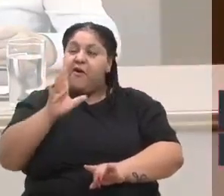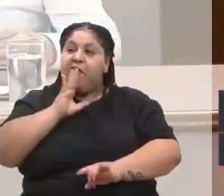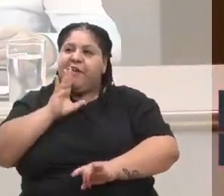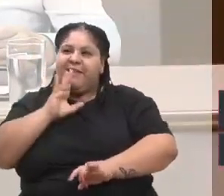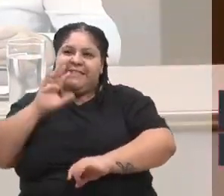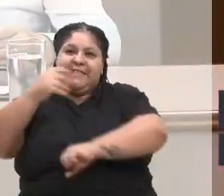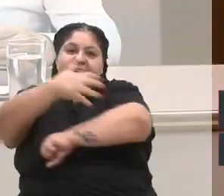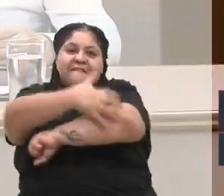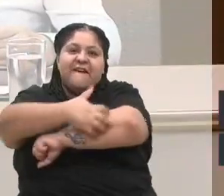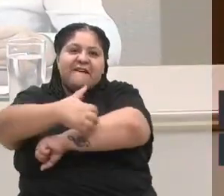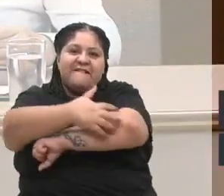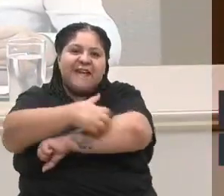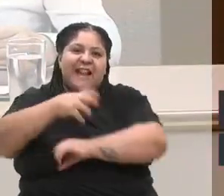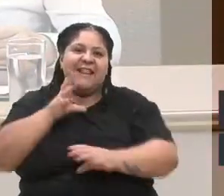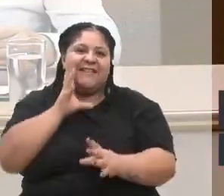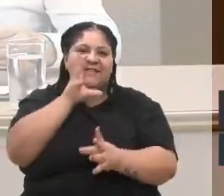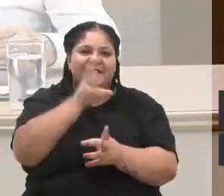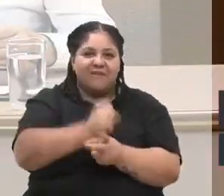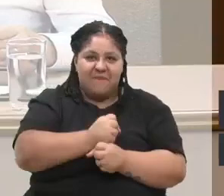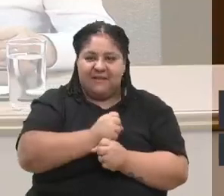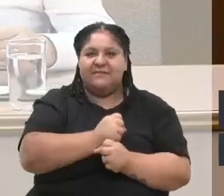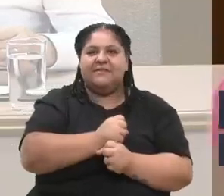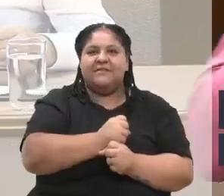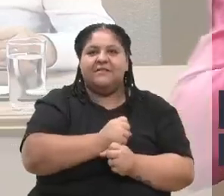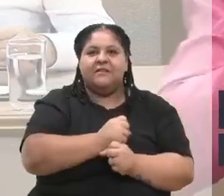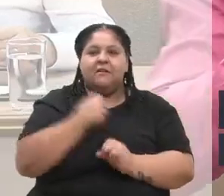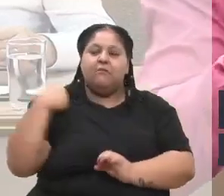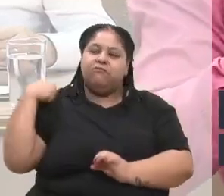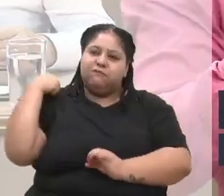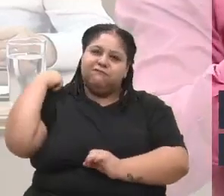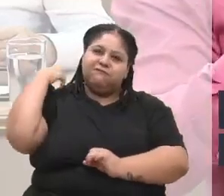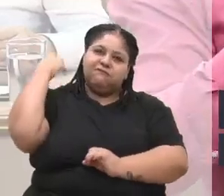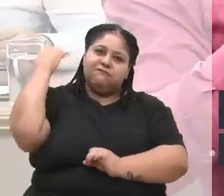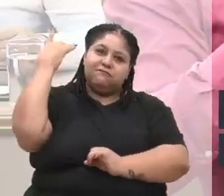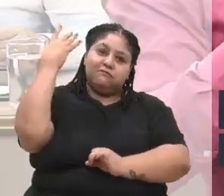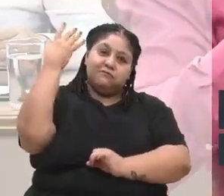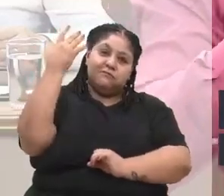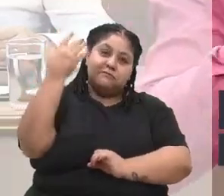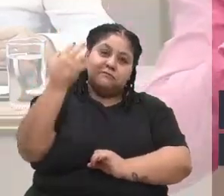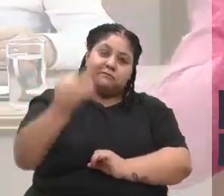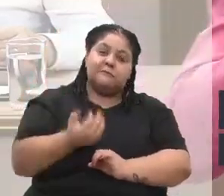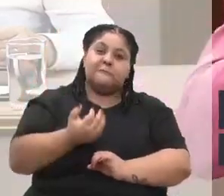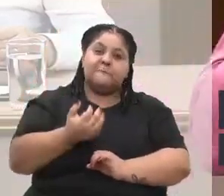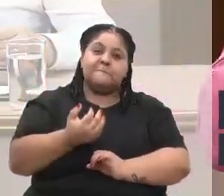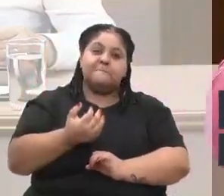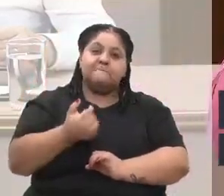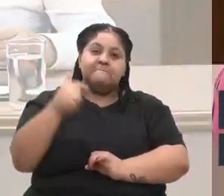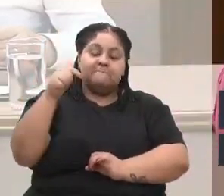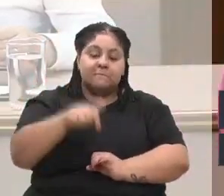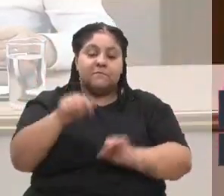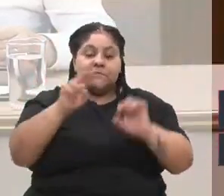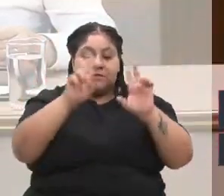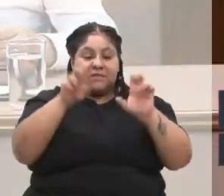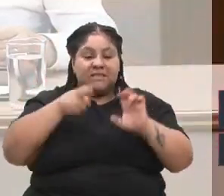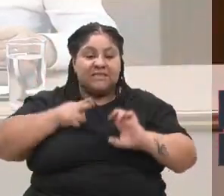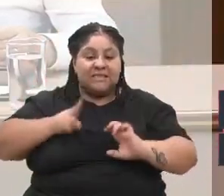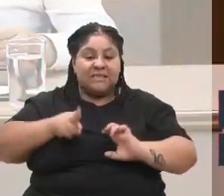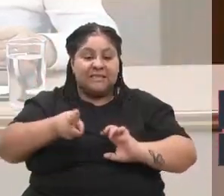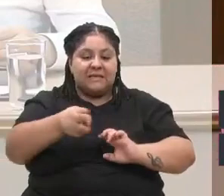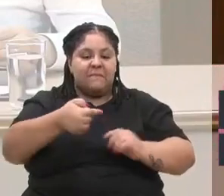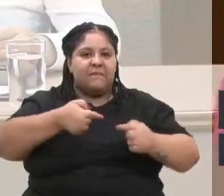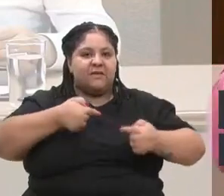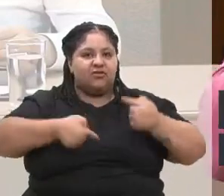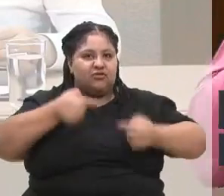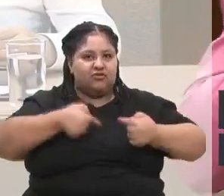animais, e ao longo do tempo esse assunto sempre foi debatido.